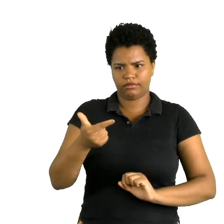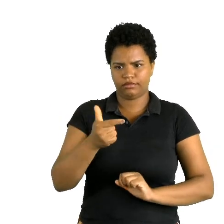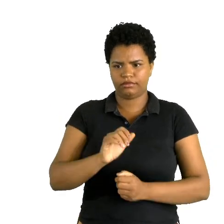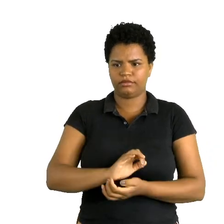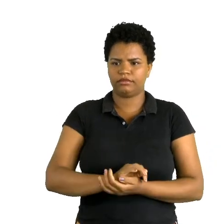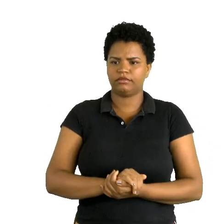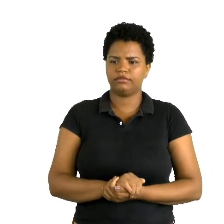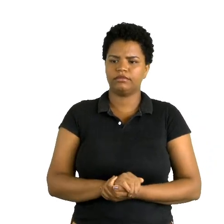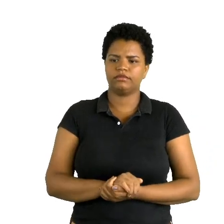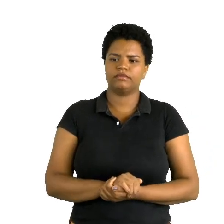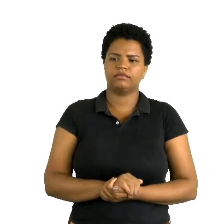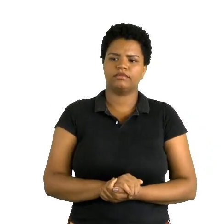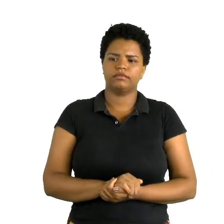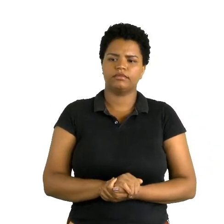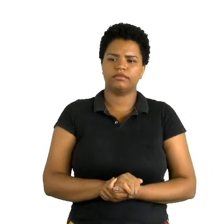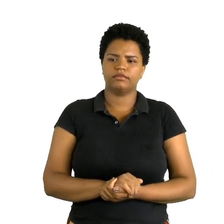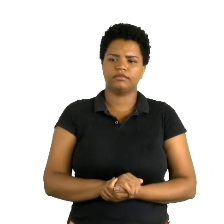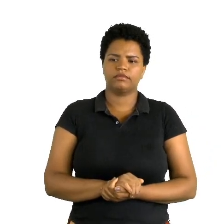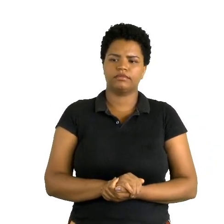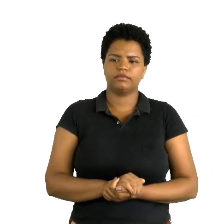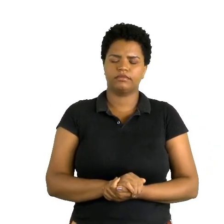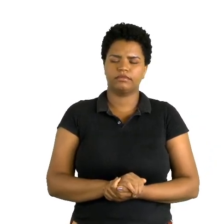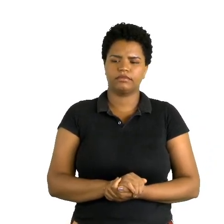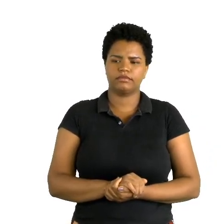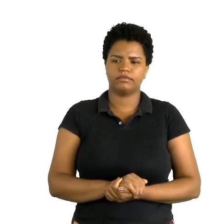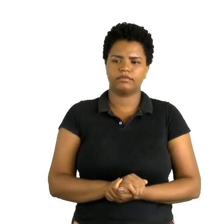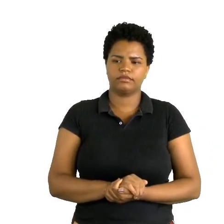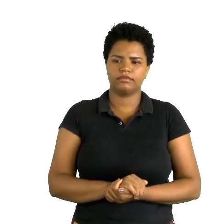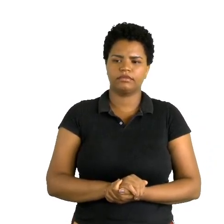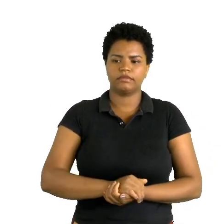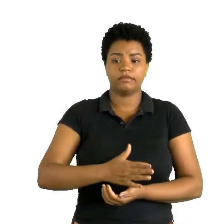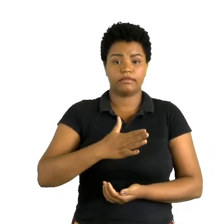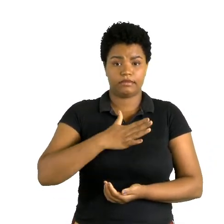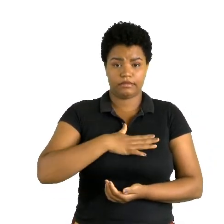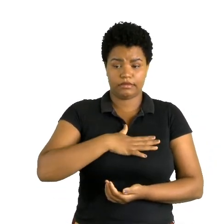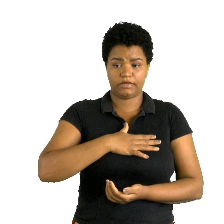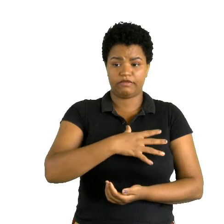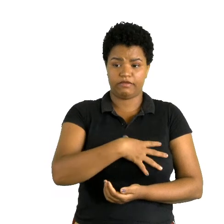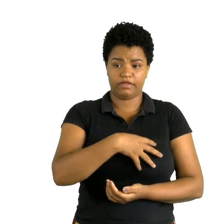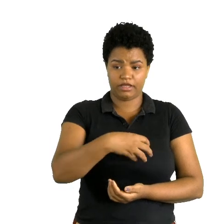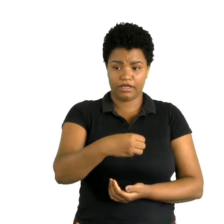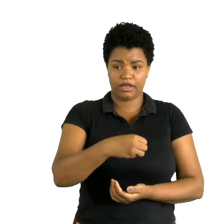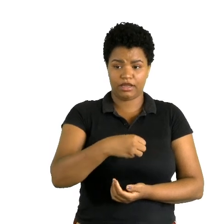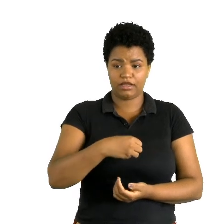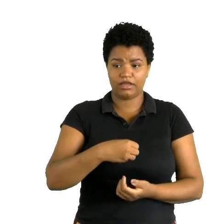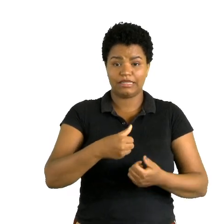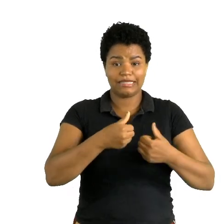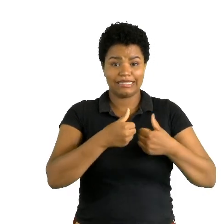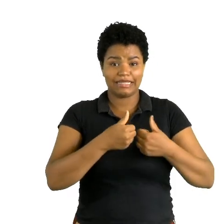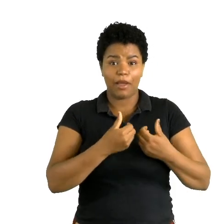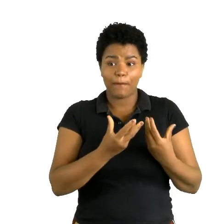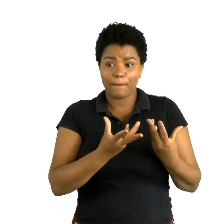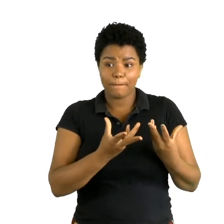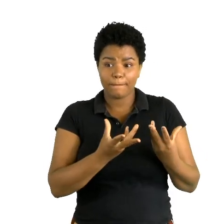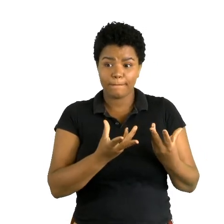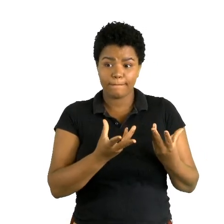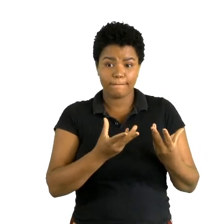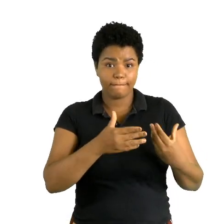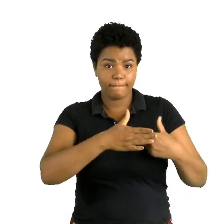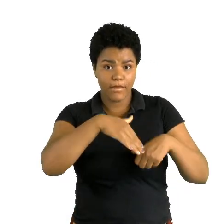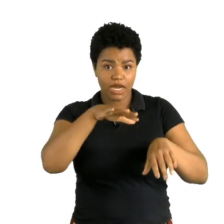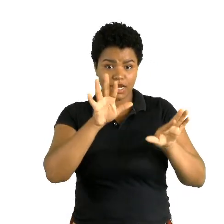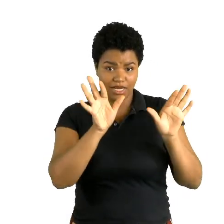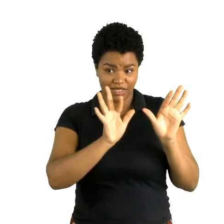my son. My daughter is happier than my son. A minha filha está mais feliz, né? Porque a